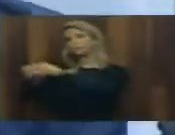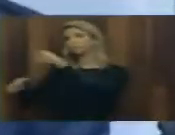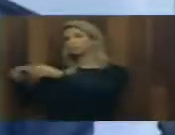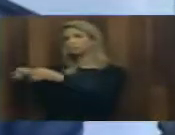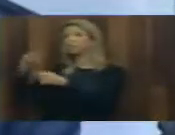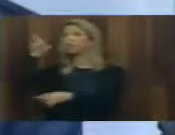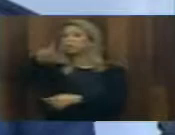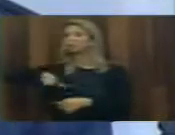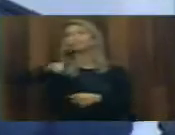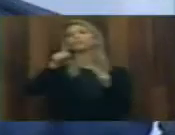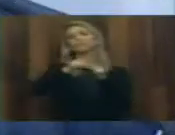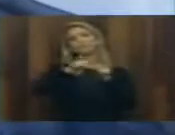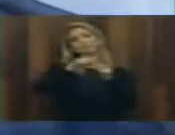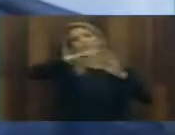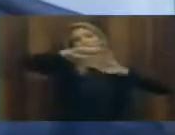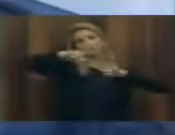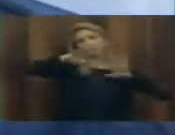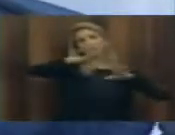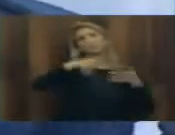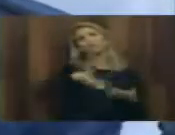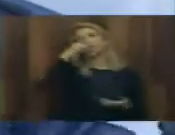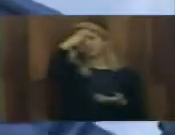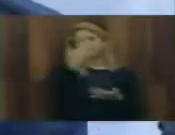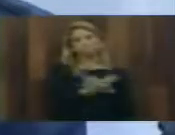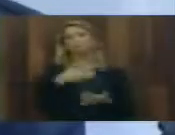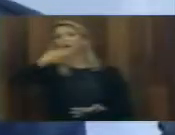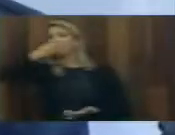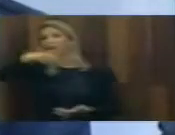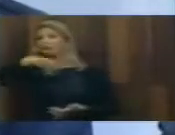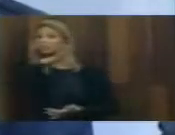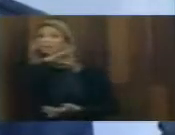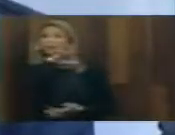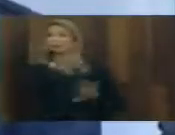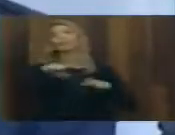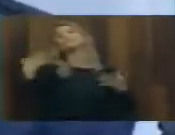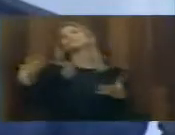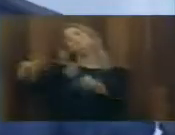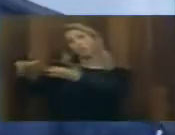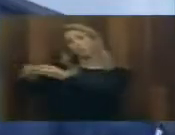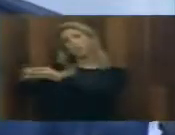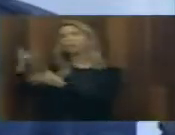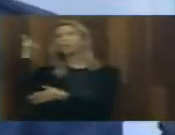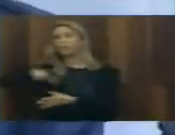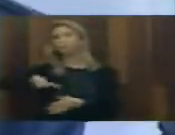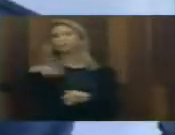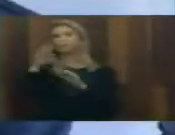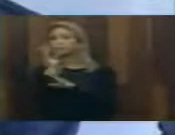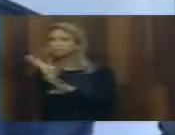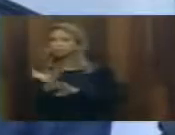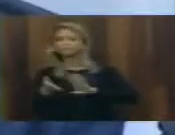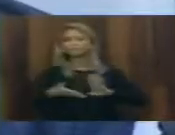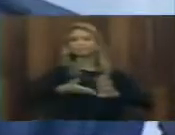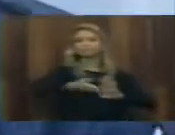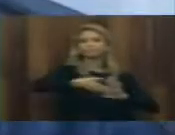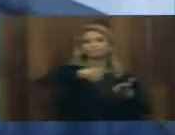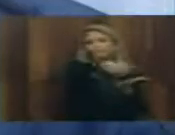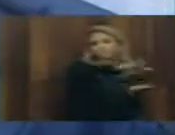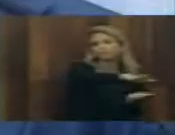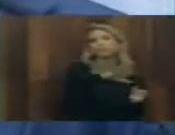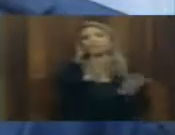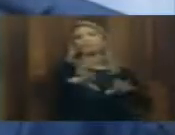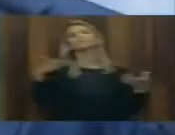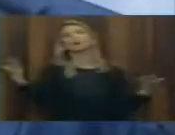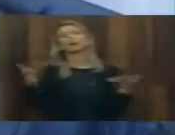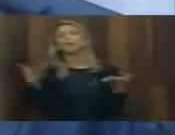parecer contrário. Então, a laranja veio podre, mas a CCJ conseguiu dar uma arrumada e ela não contaminou o cesto. Mas nós temos uma